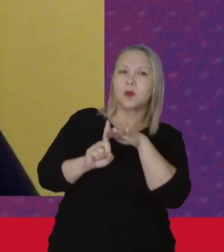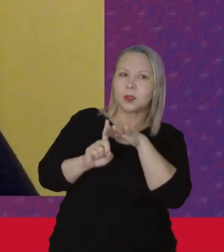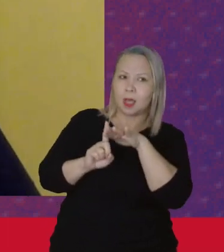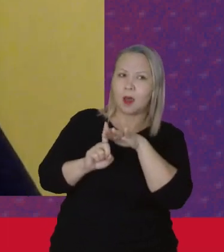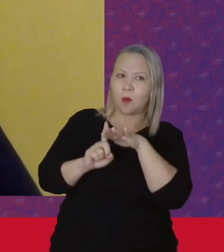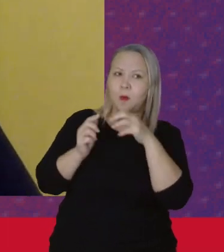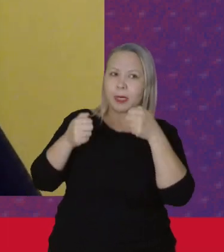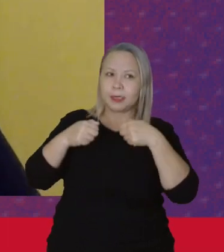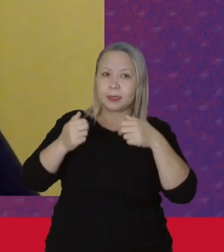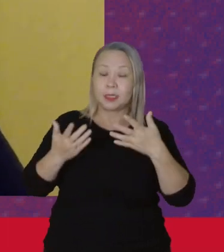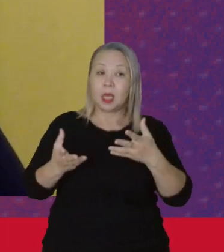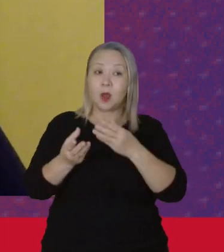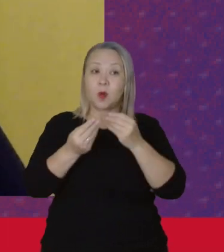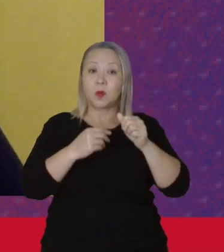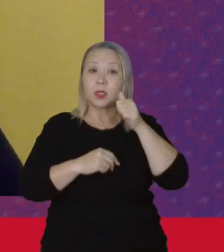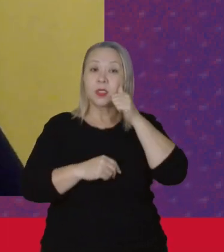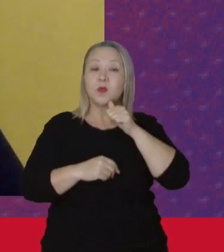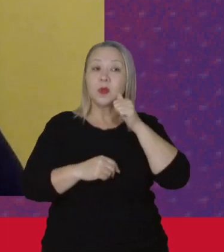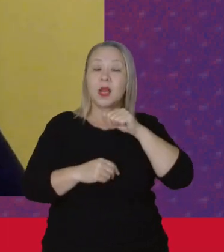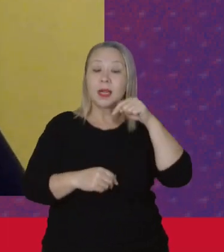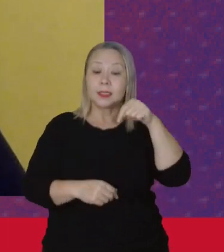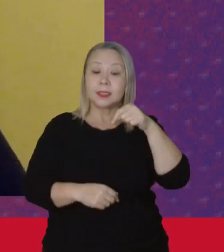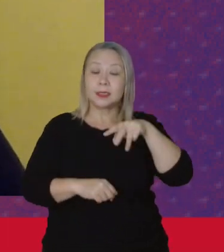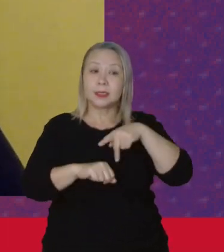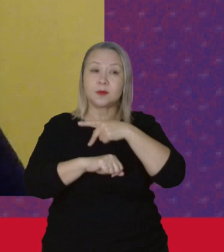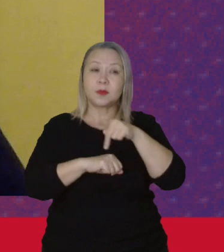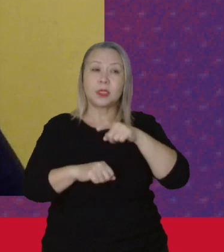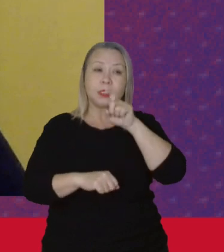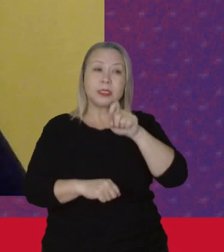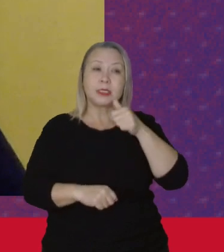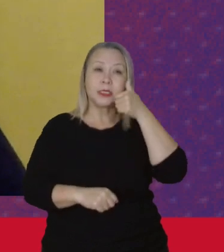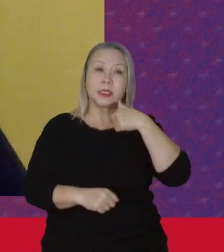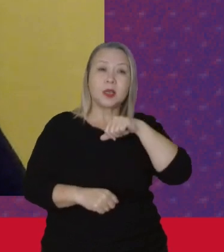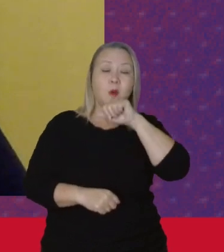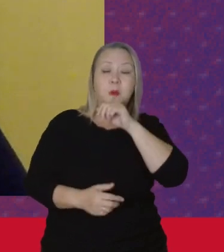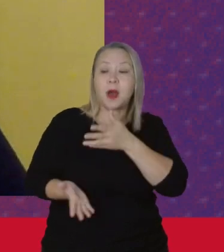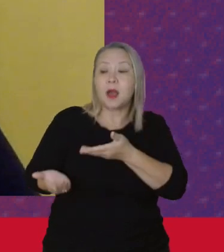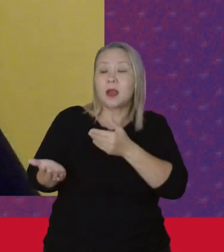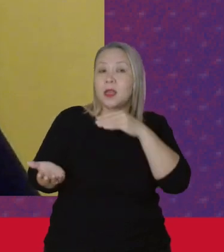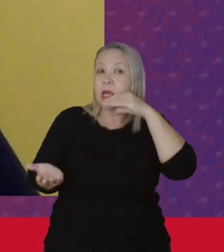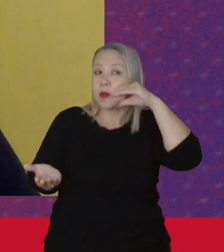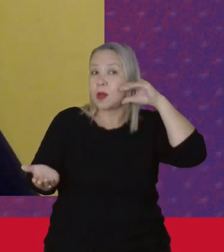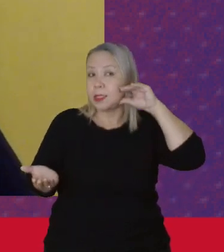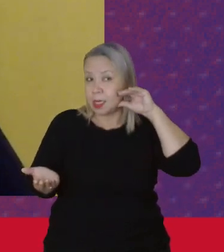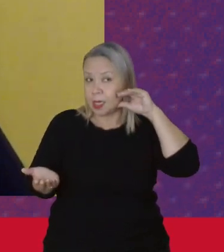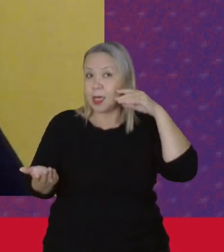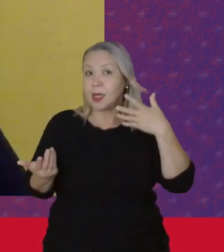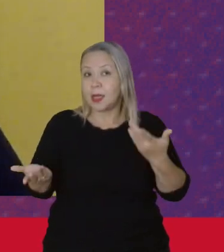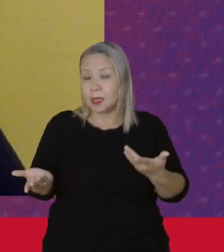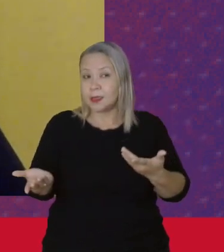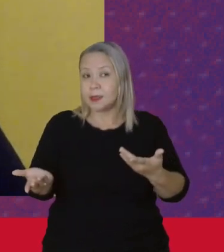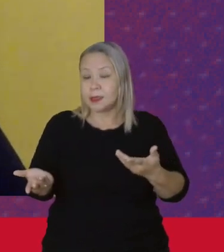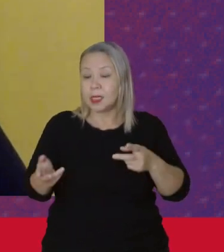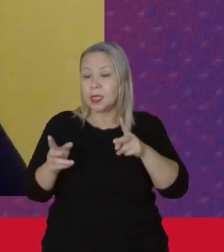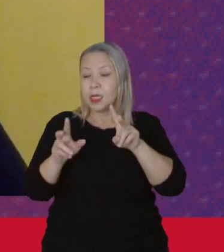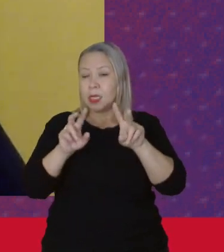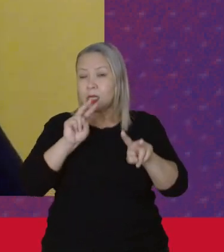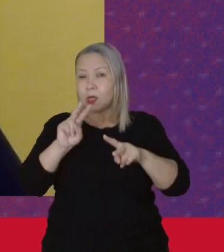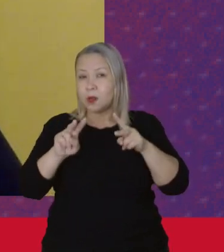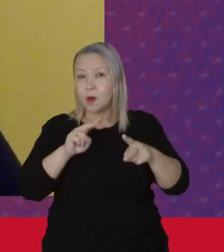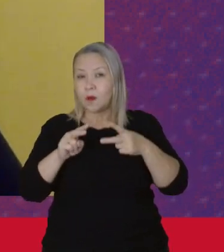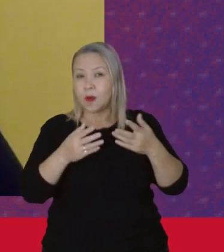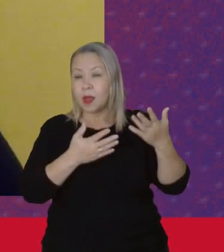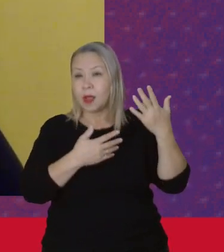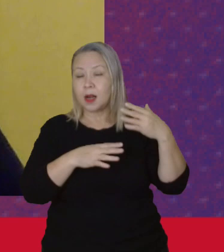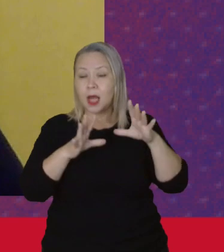assim, muitas mulheres nesse país, elas são mães na adolescência, né? Então vemos aí lá na